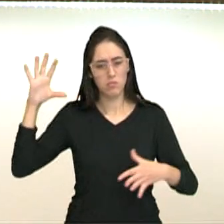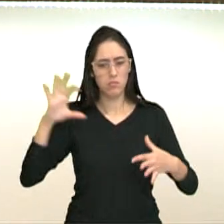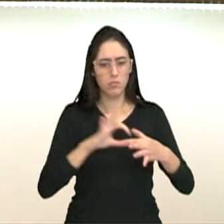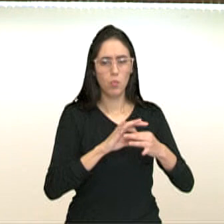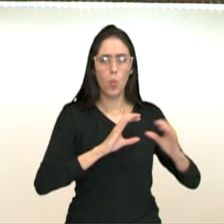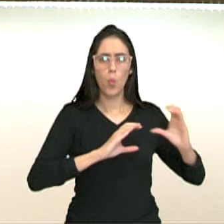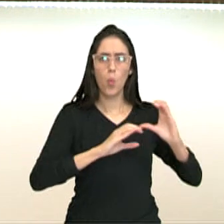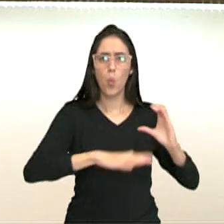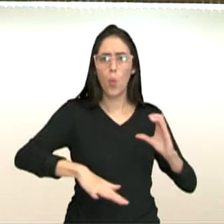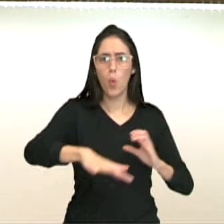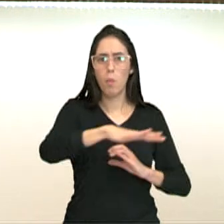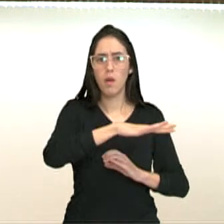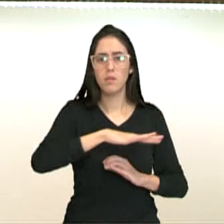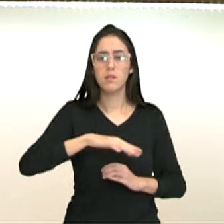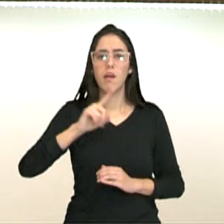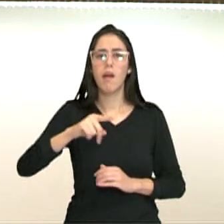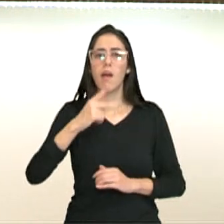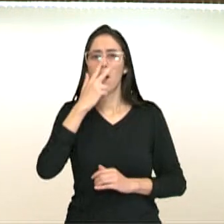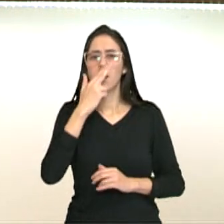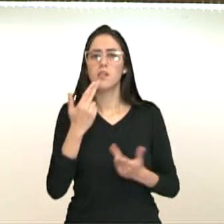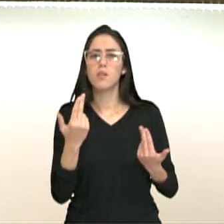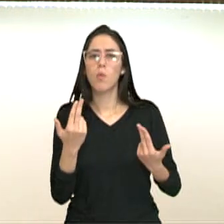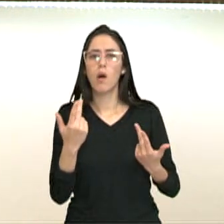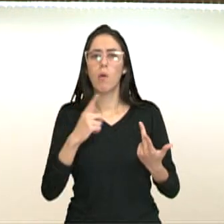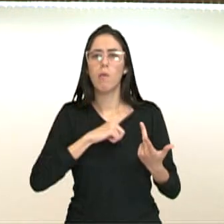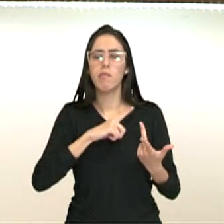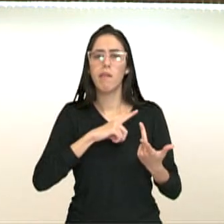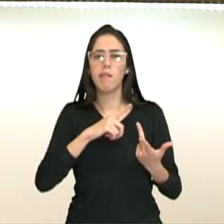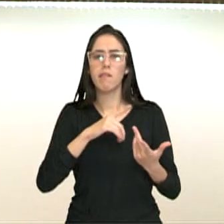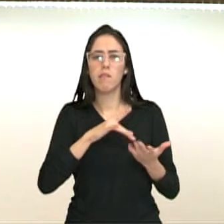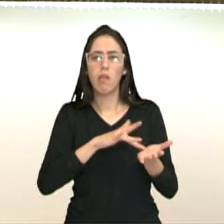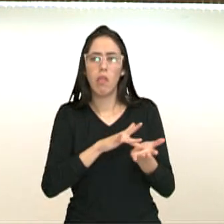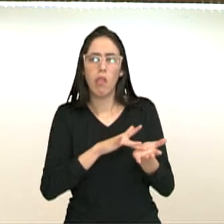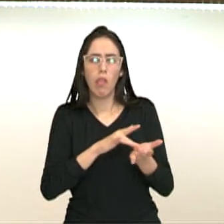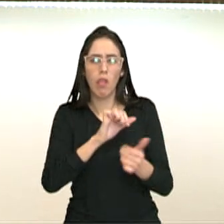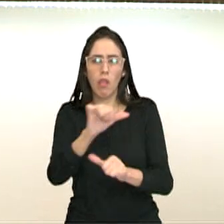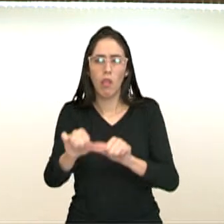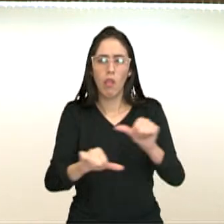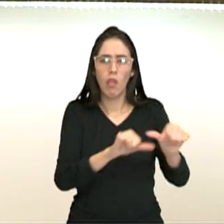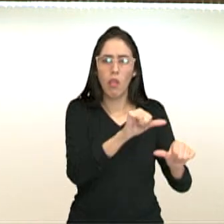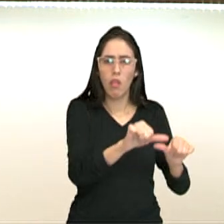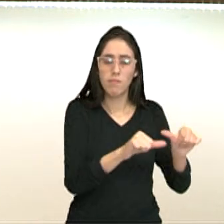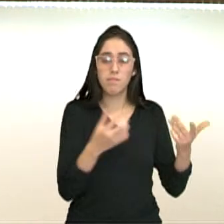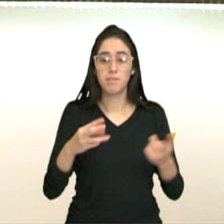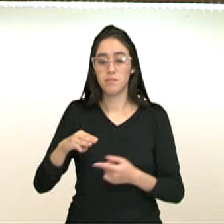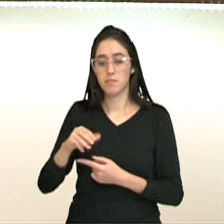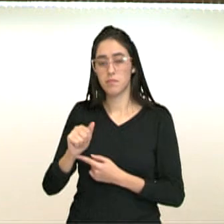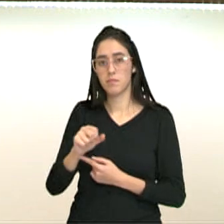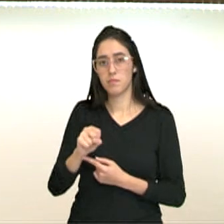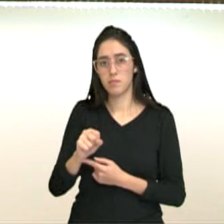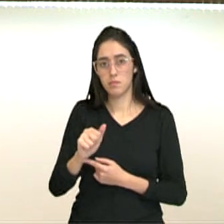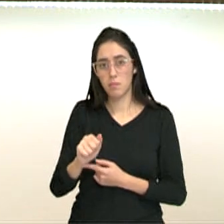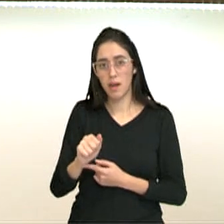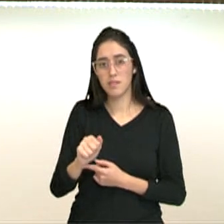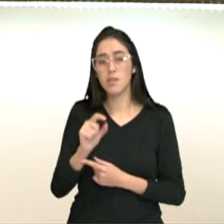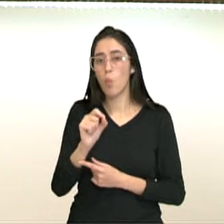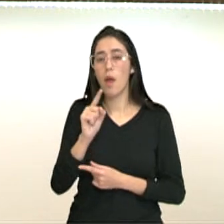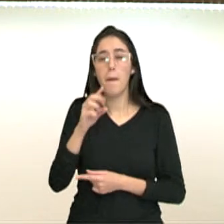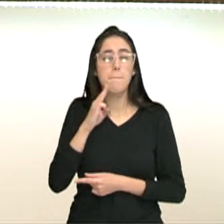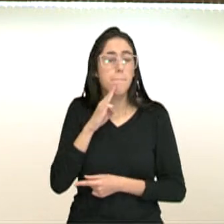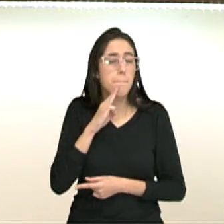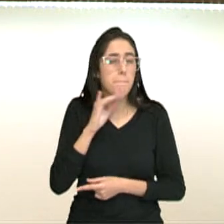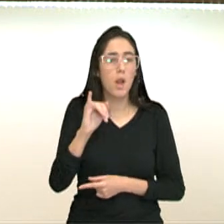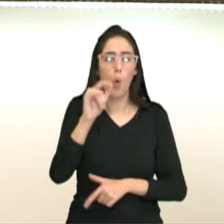você tem ali um caráter de manipulação das massas. Como eu disse para vocês, o termo massa refere-se a milhões de